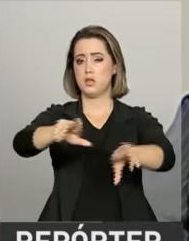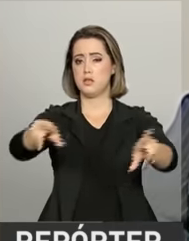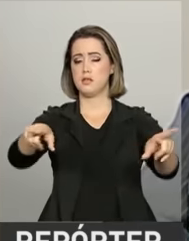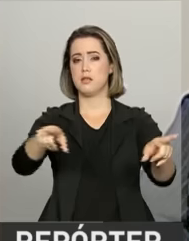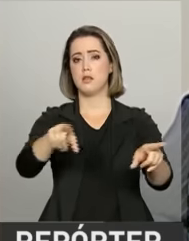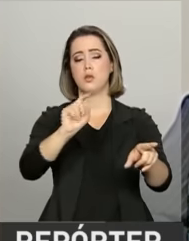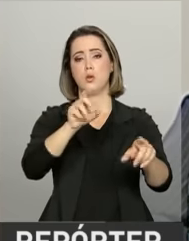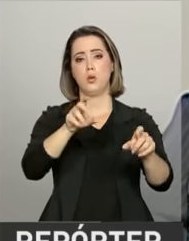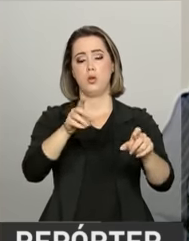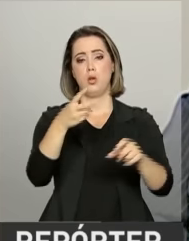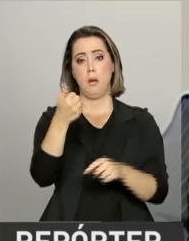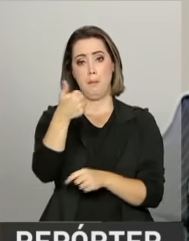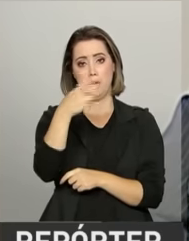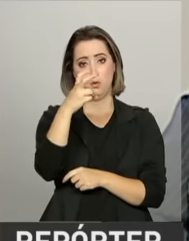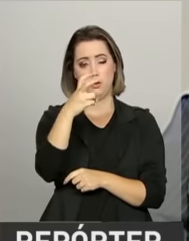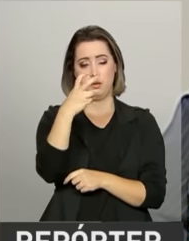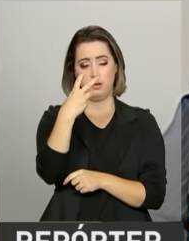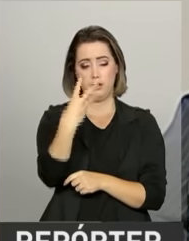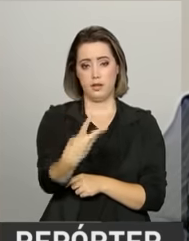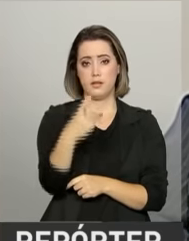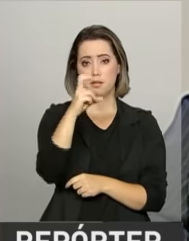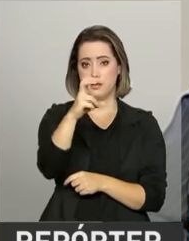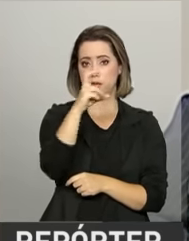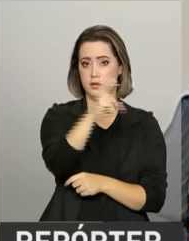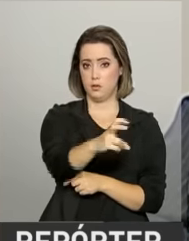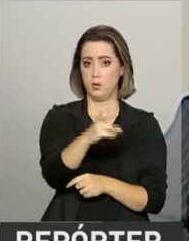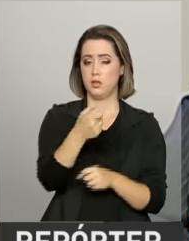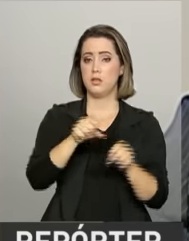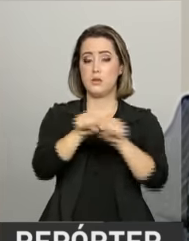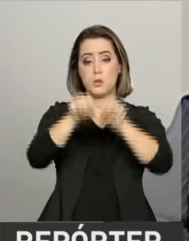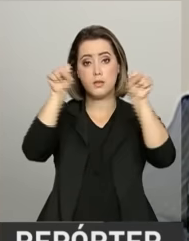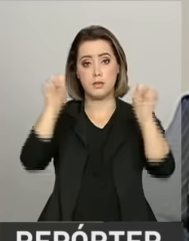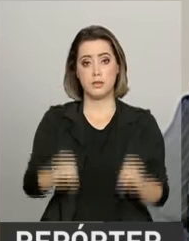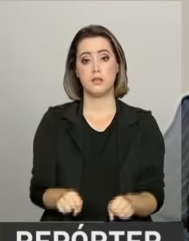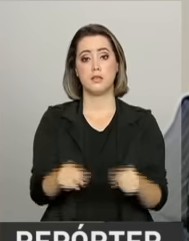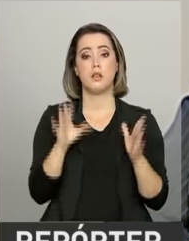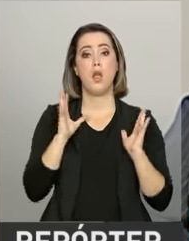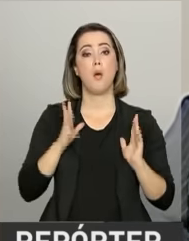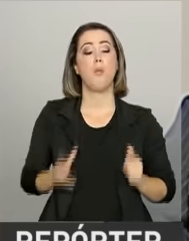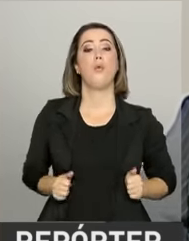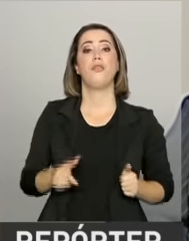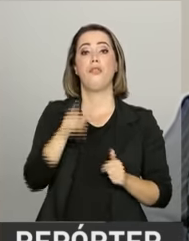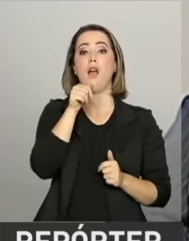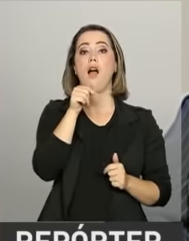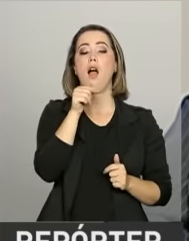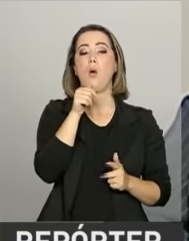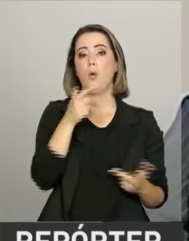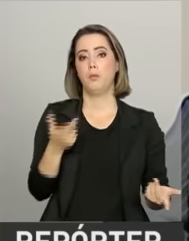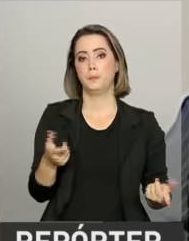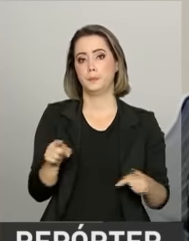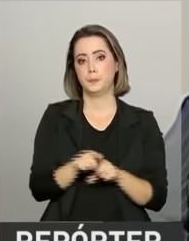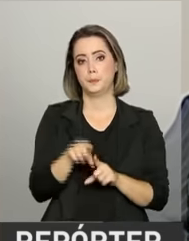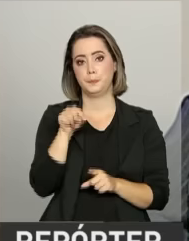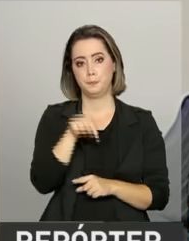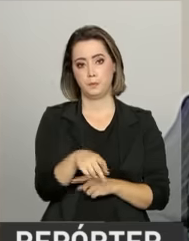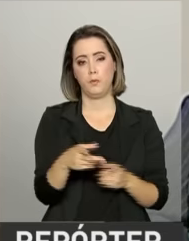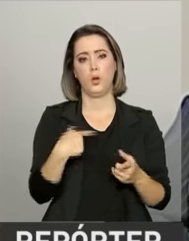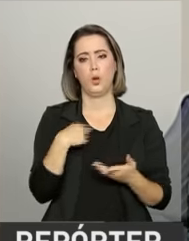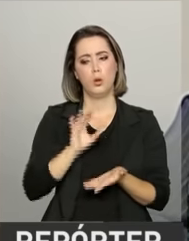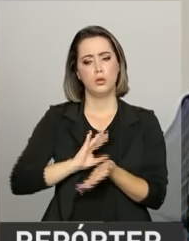no estados do Nordeste e em Minas Gerais demos reforço a esse